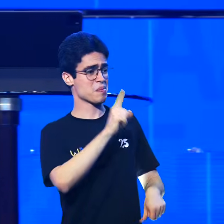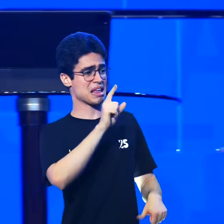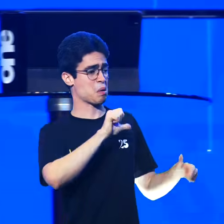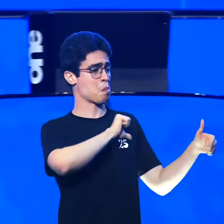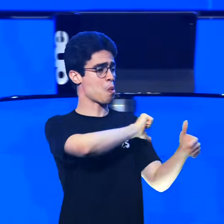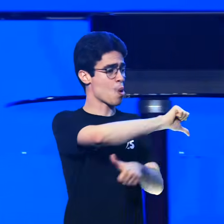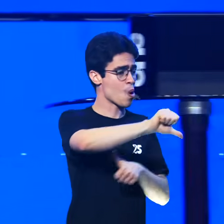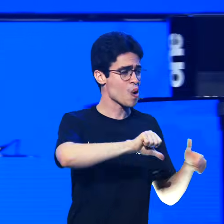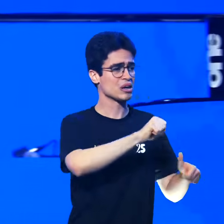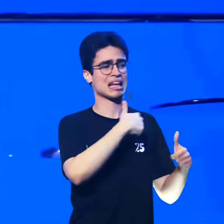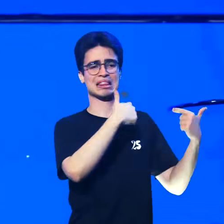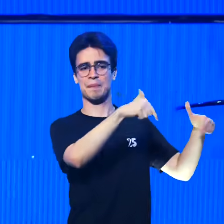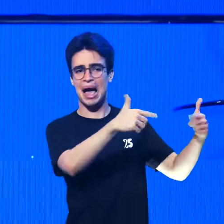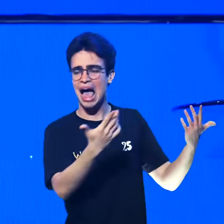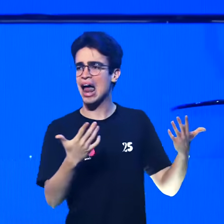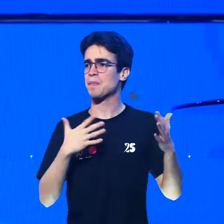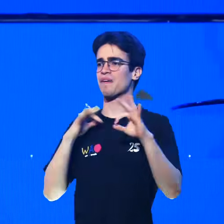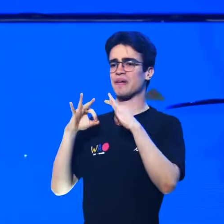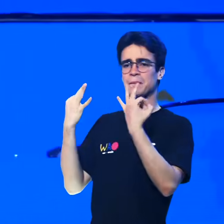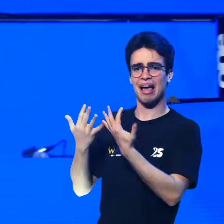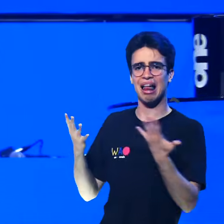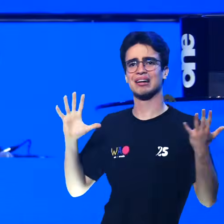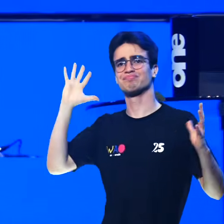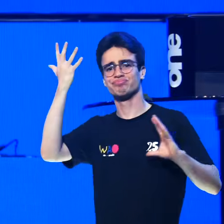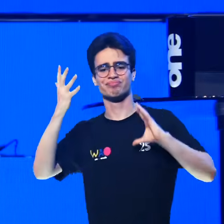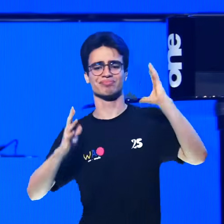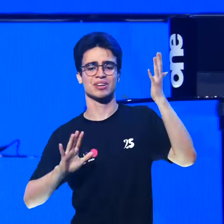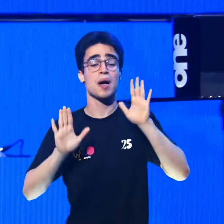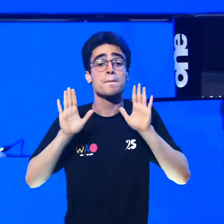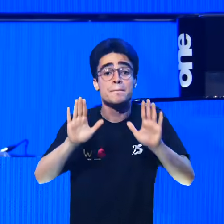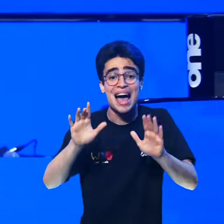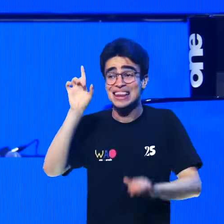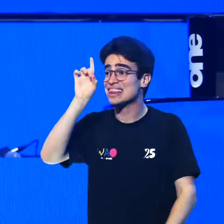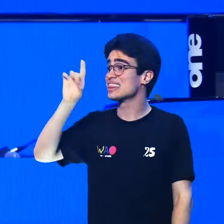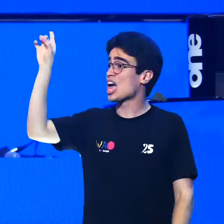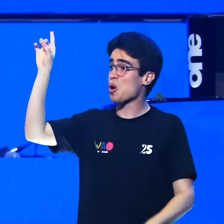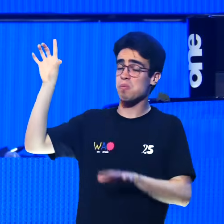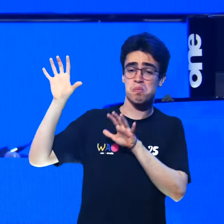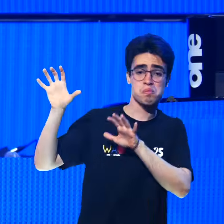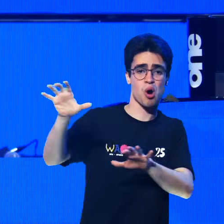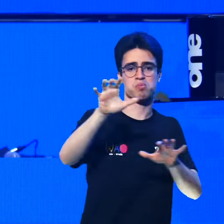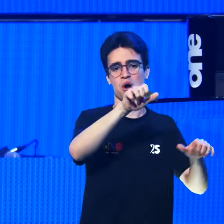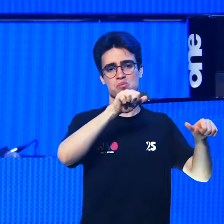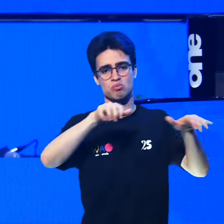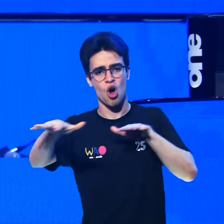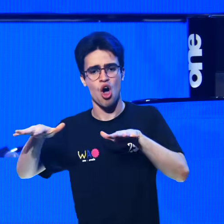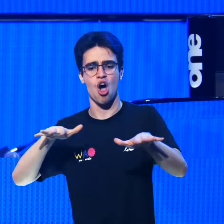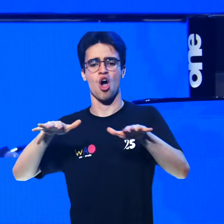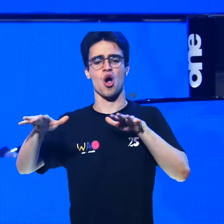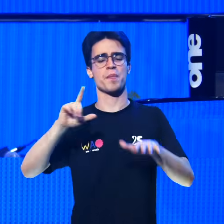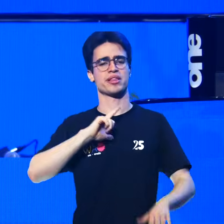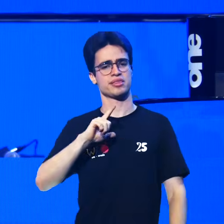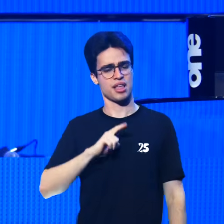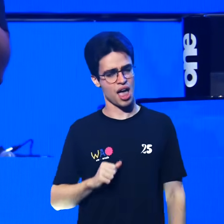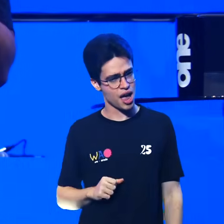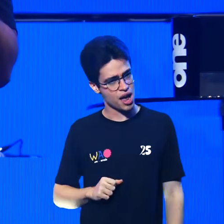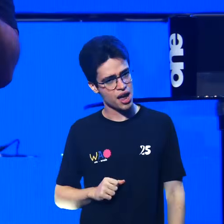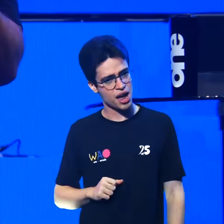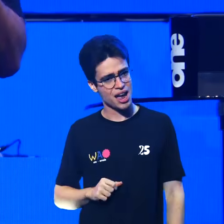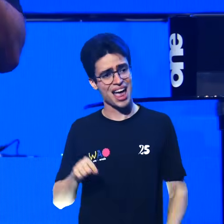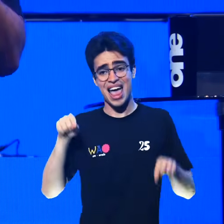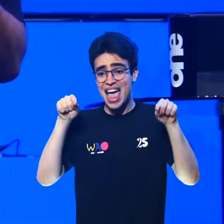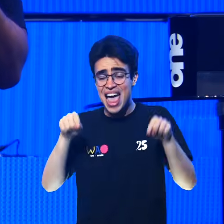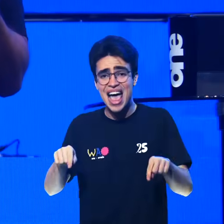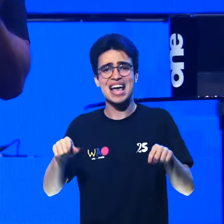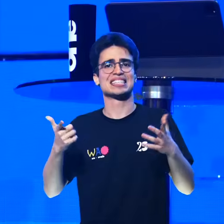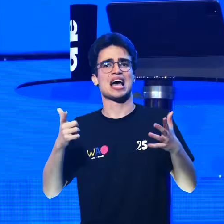teu trabalho, lá na tua família. Deus está fazendo um movimento. Essas mudanças não